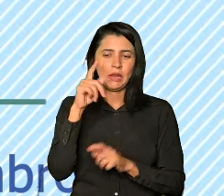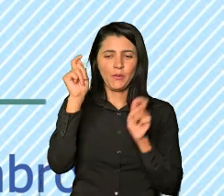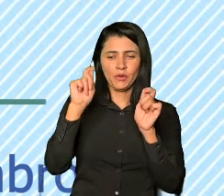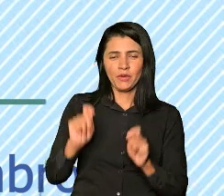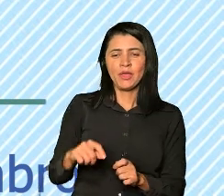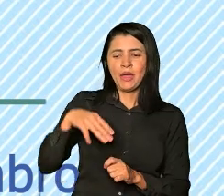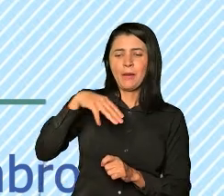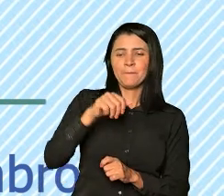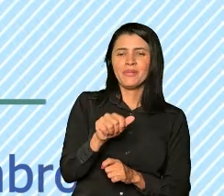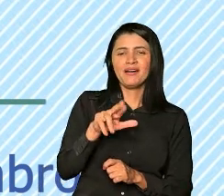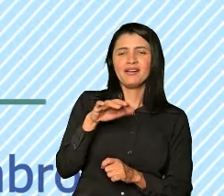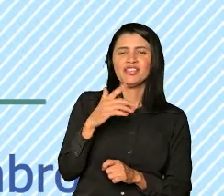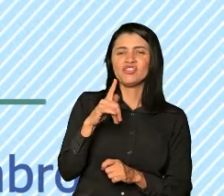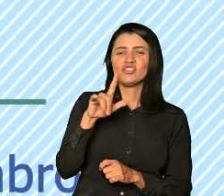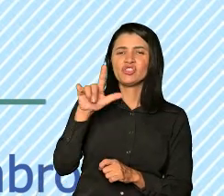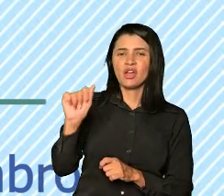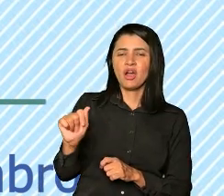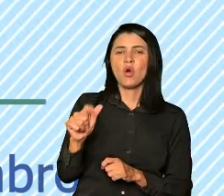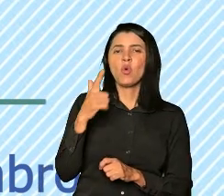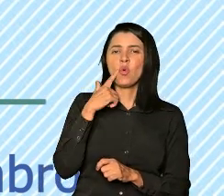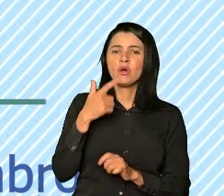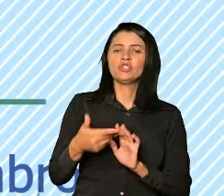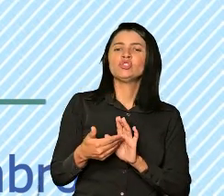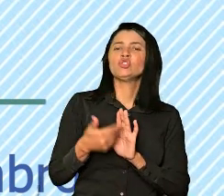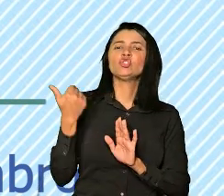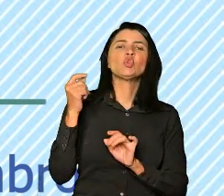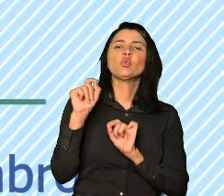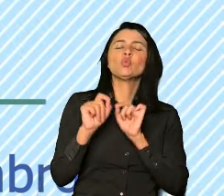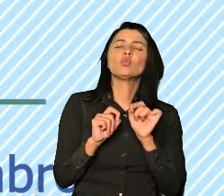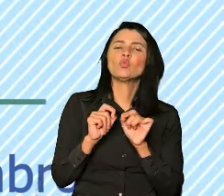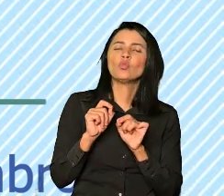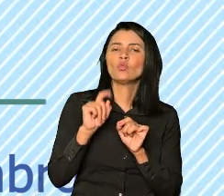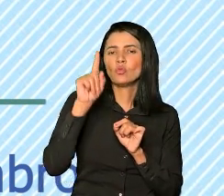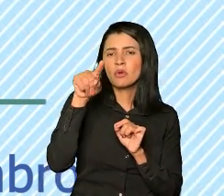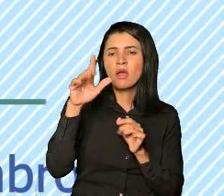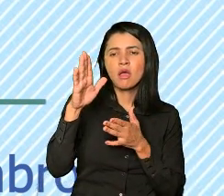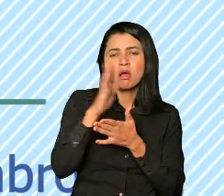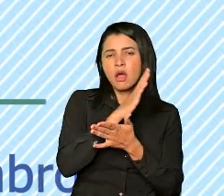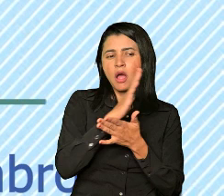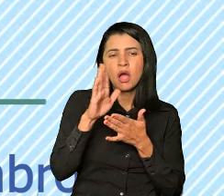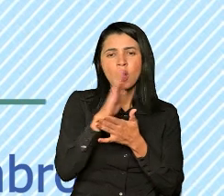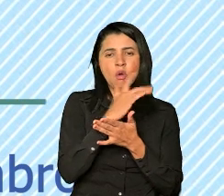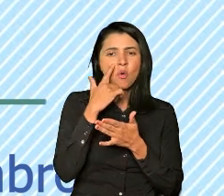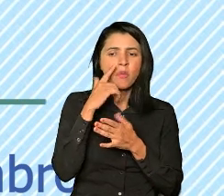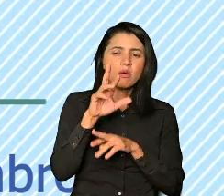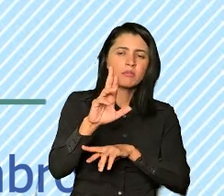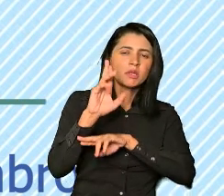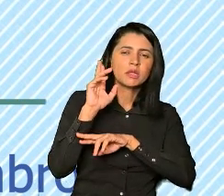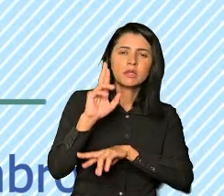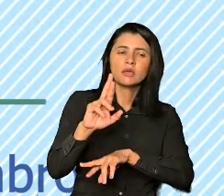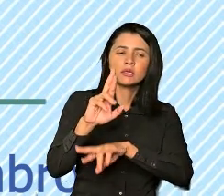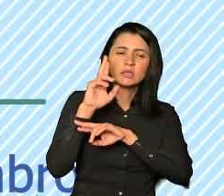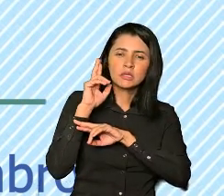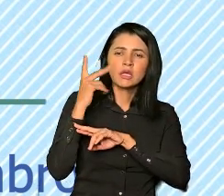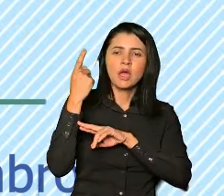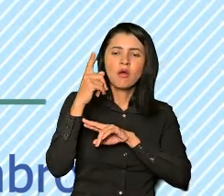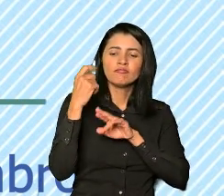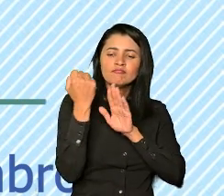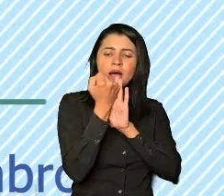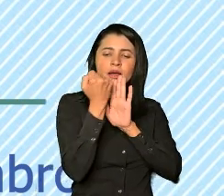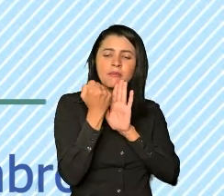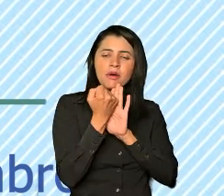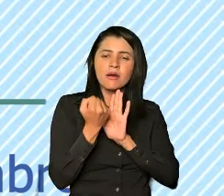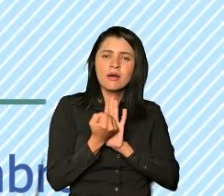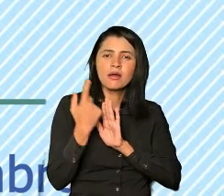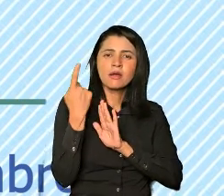Deodoro, tiraram, nos fundos desse monumento, tiraram algumas representações alegóricas